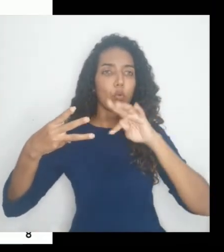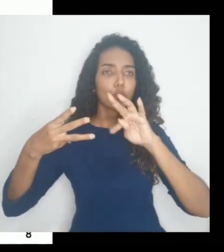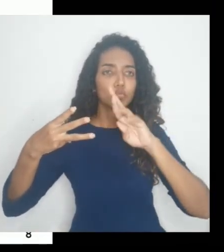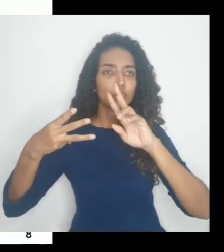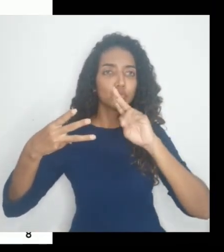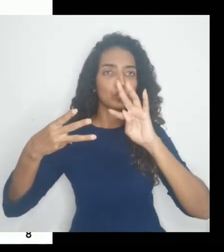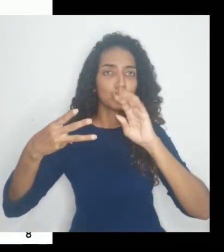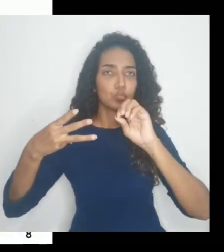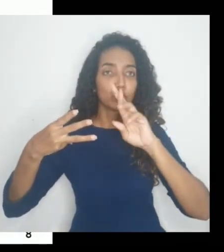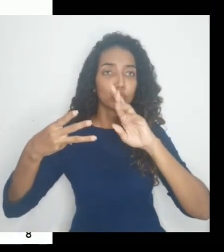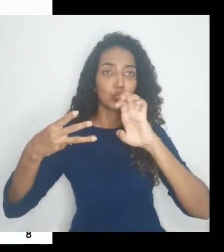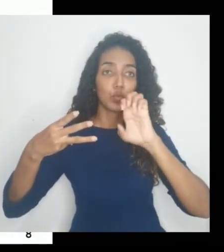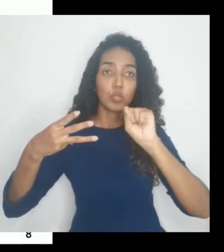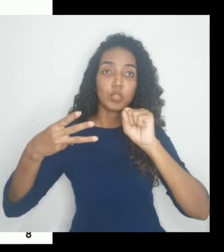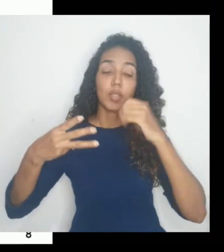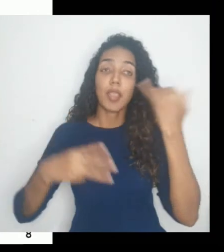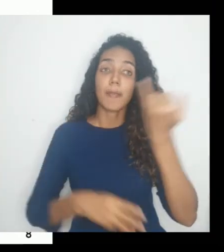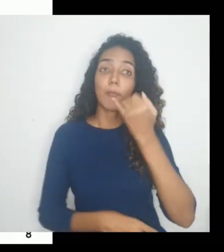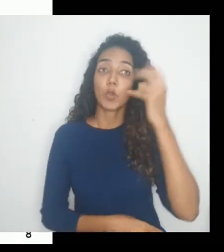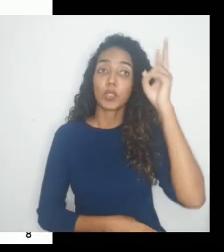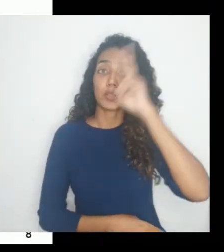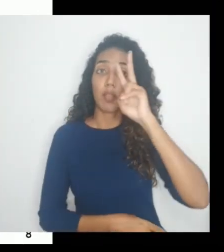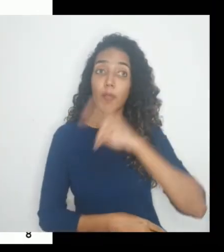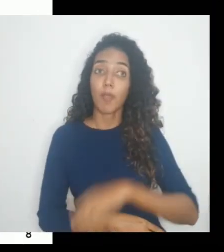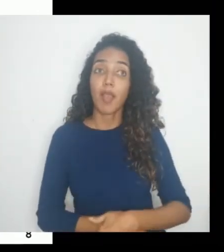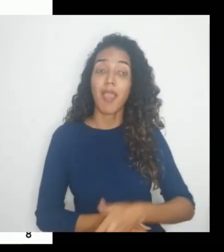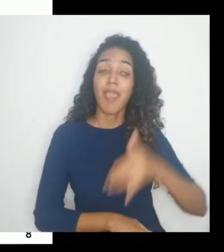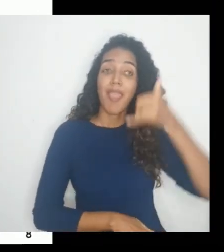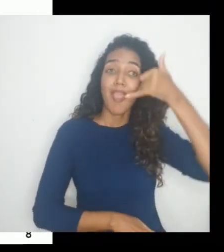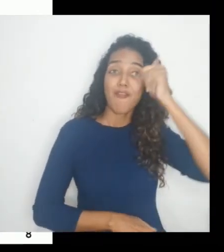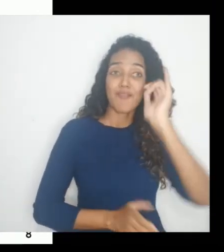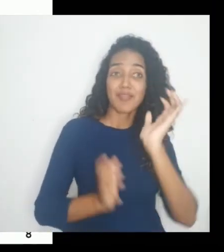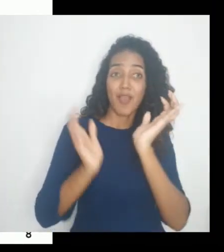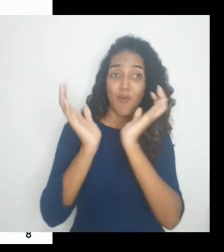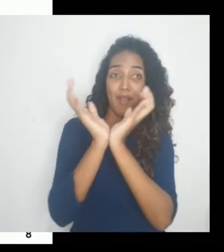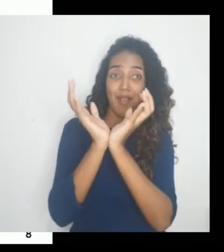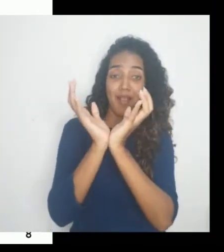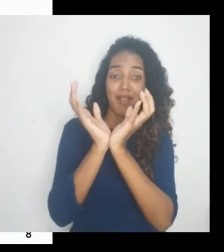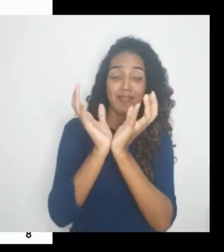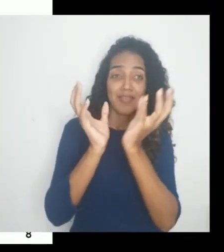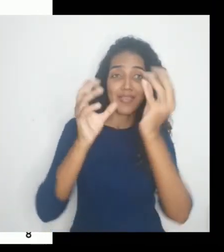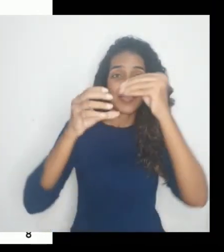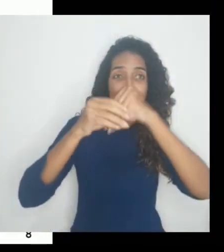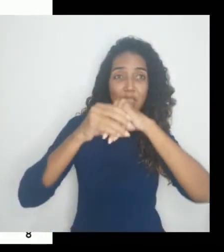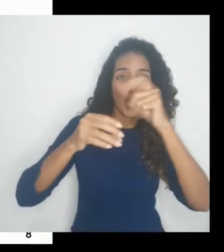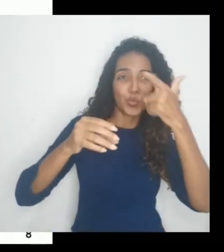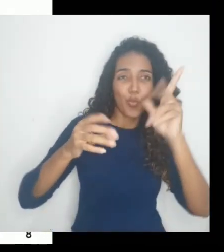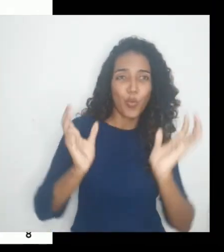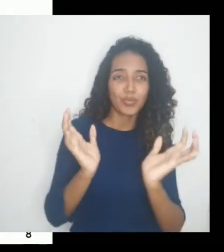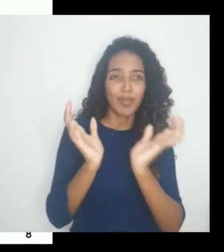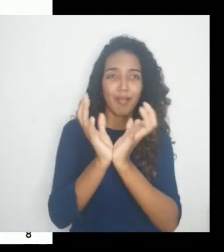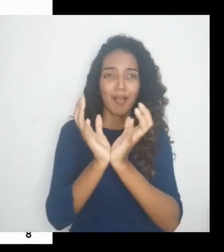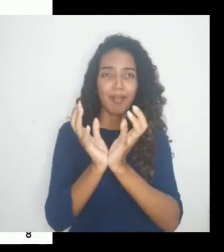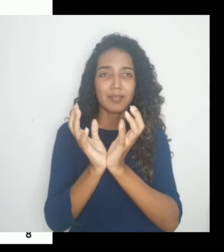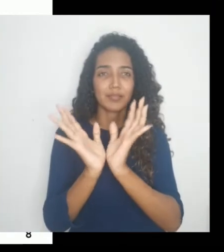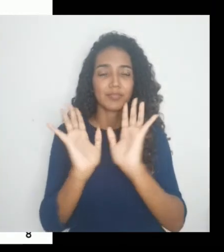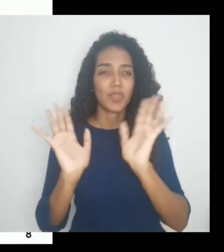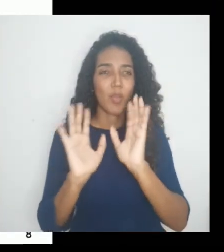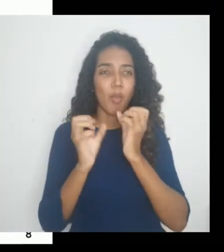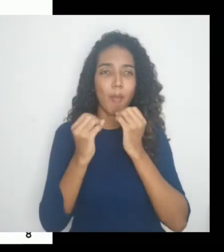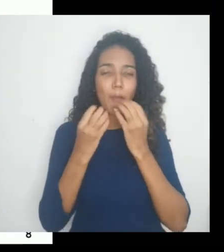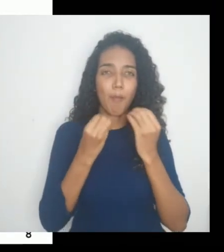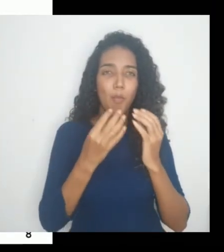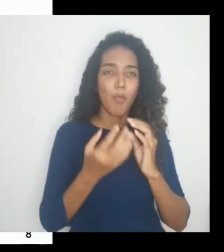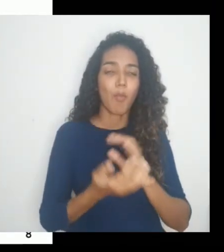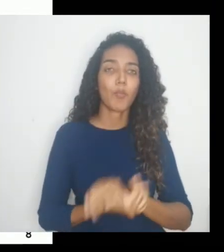uma classe dentro de outra. Isso a gente pode ver em algum momento mais avançado do nosso curso. Uma classe pública deve ser